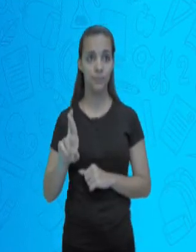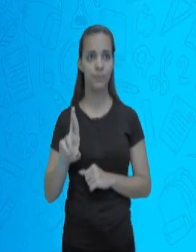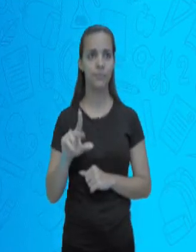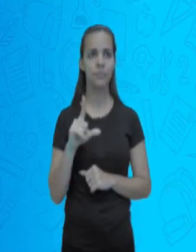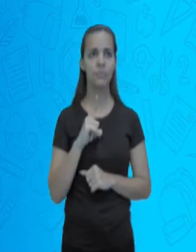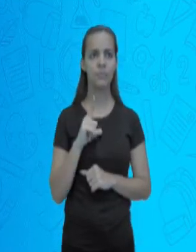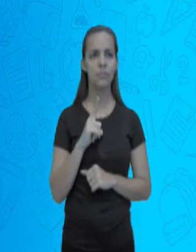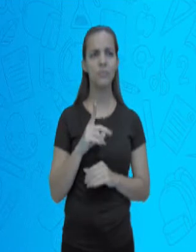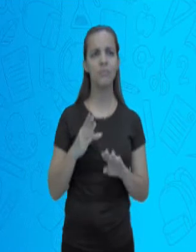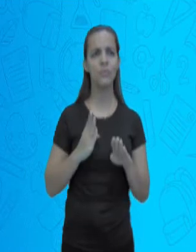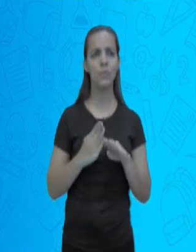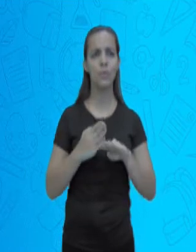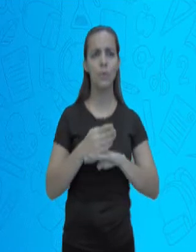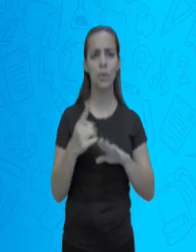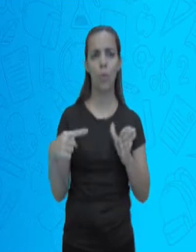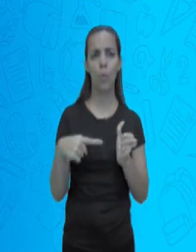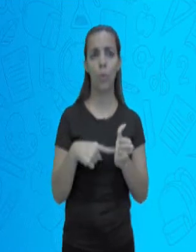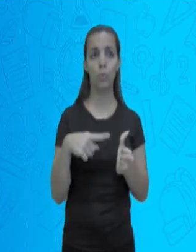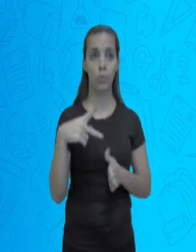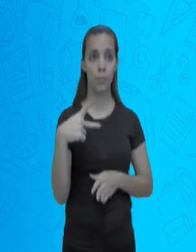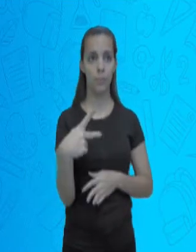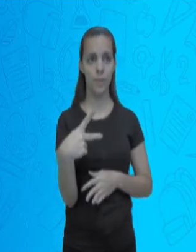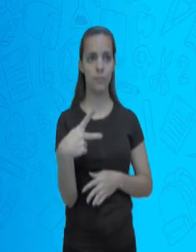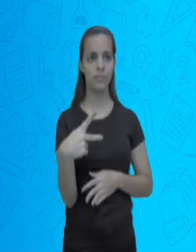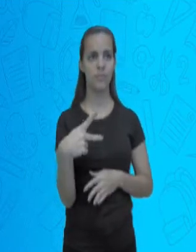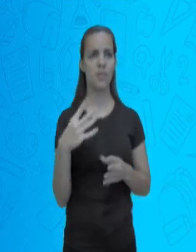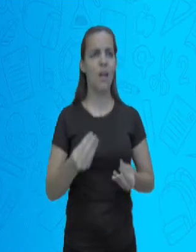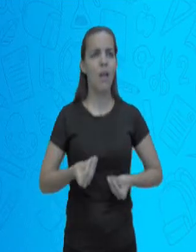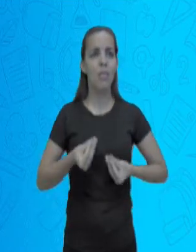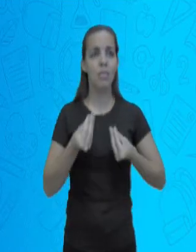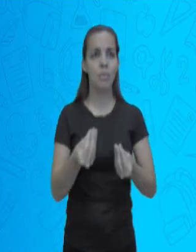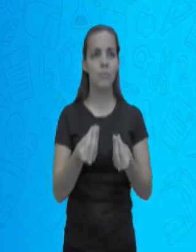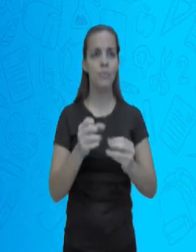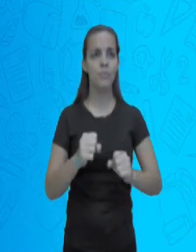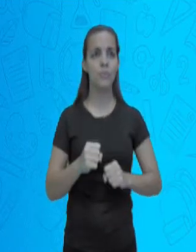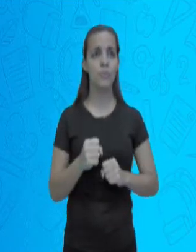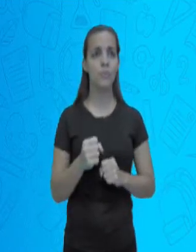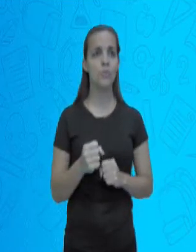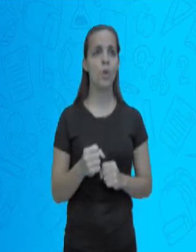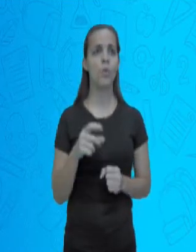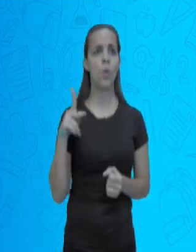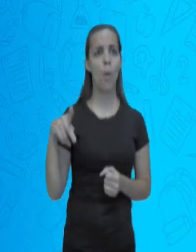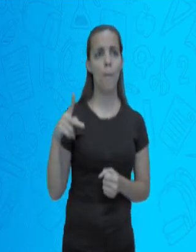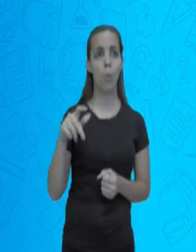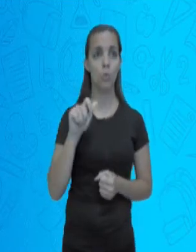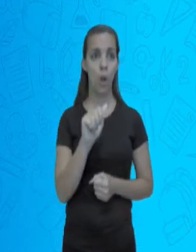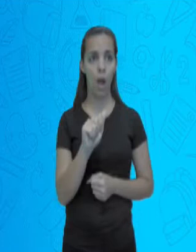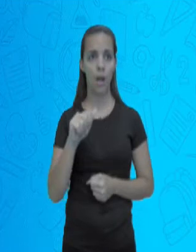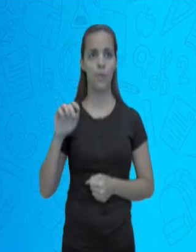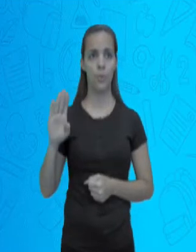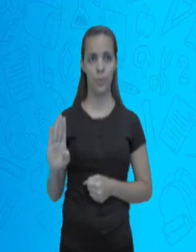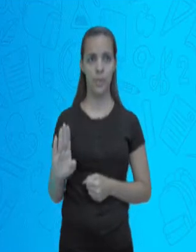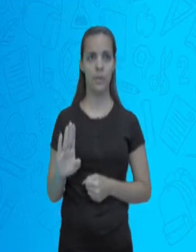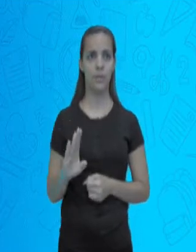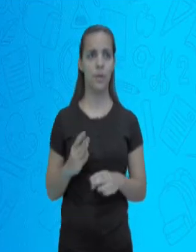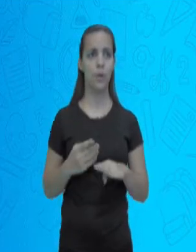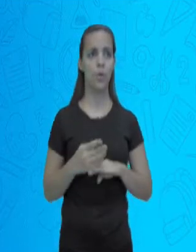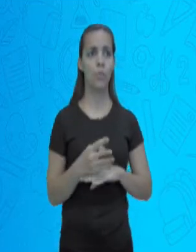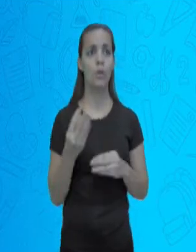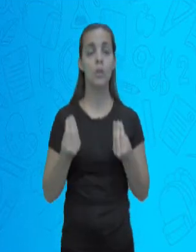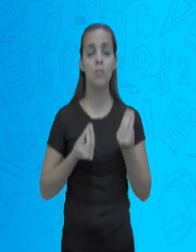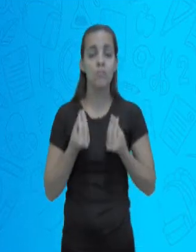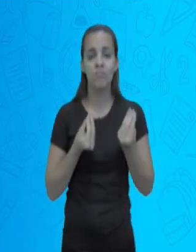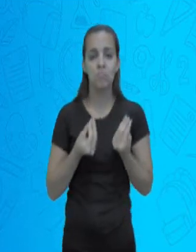dado, sem a existência desse ponto P, eu apenas quero traçar uma perpendicular à reta R, como que eu